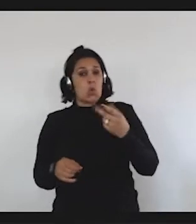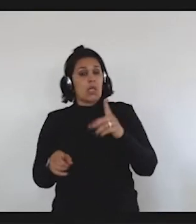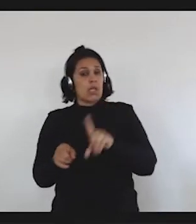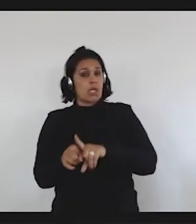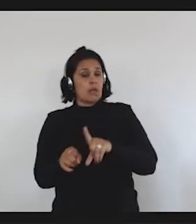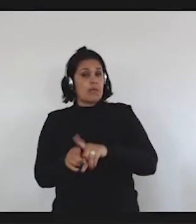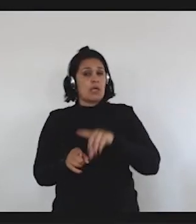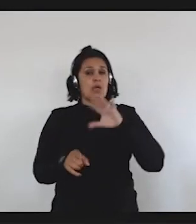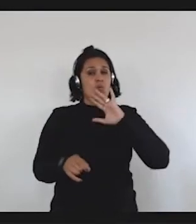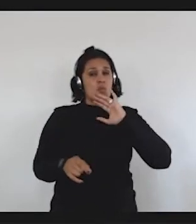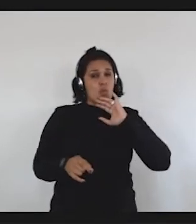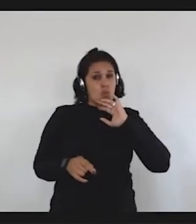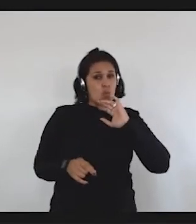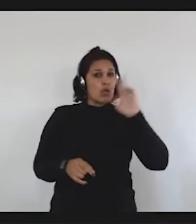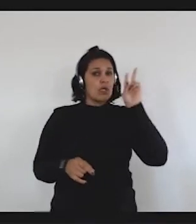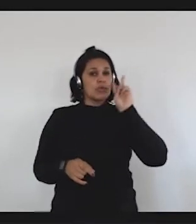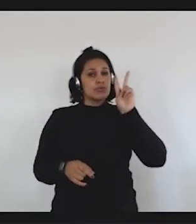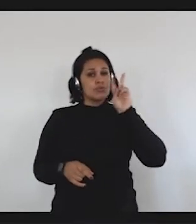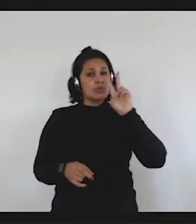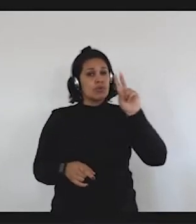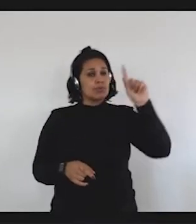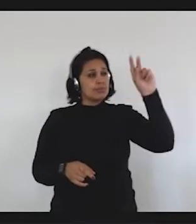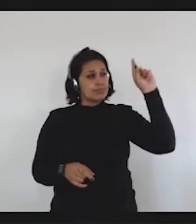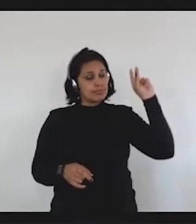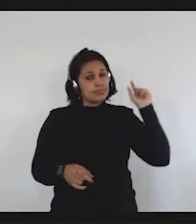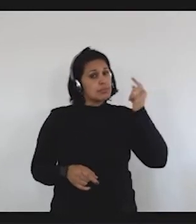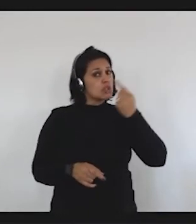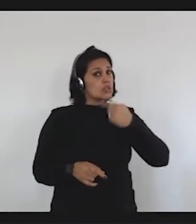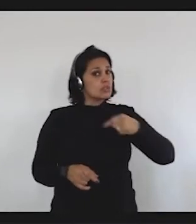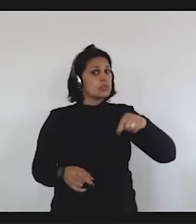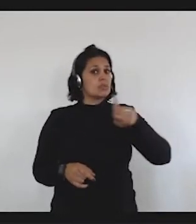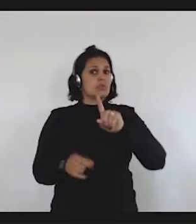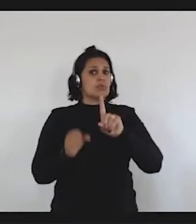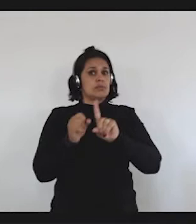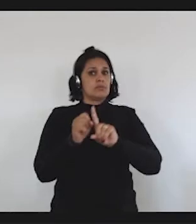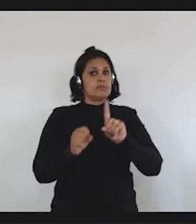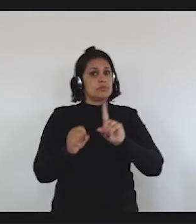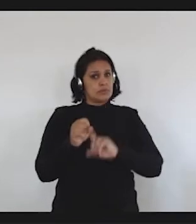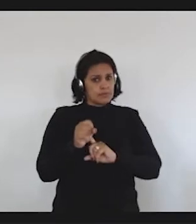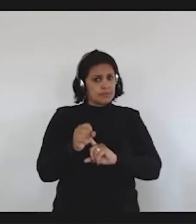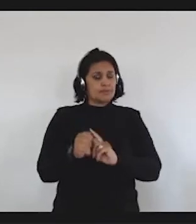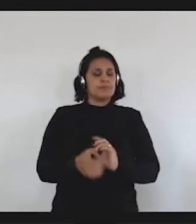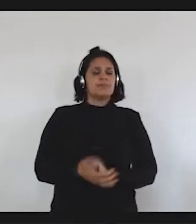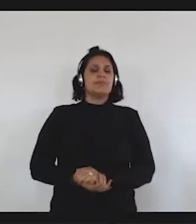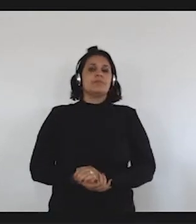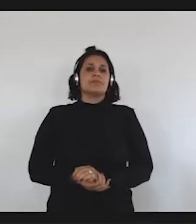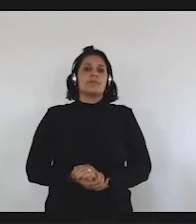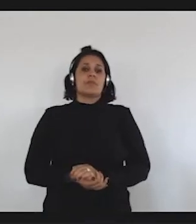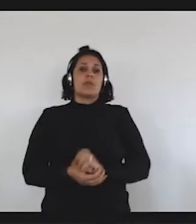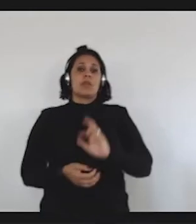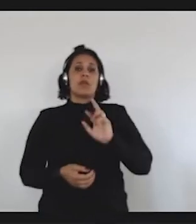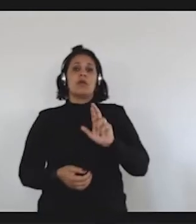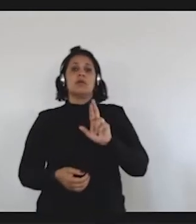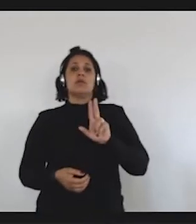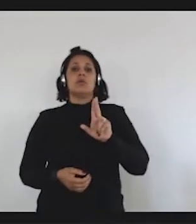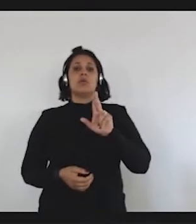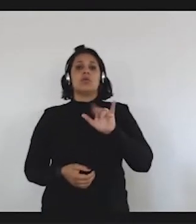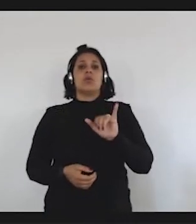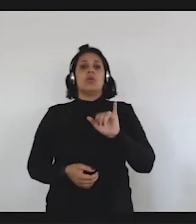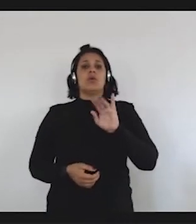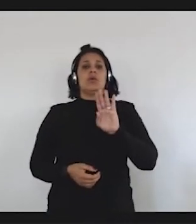ruins da história da nossa sociedade. Rui Barbosa já